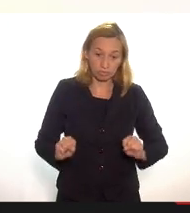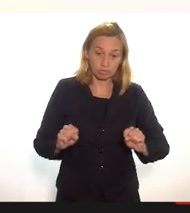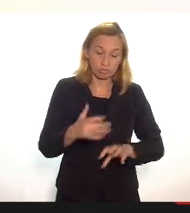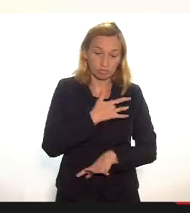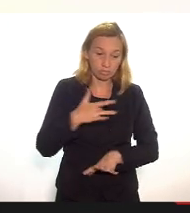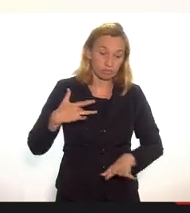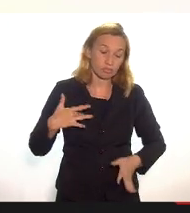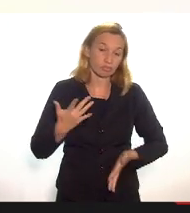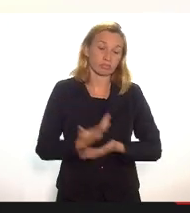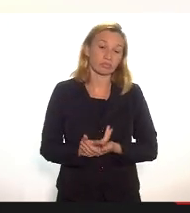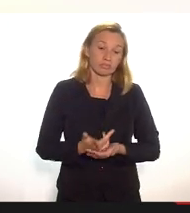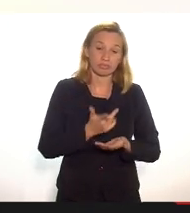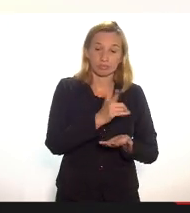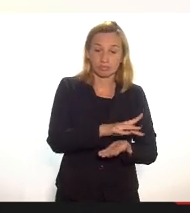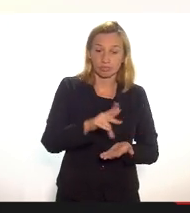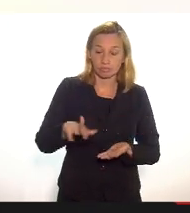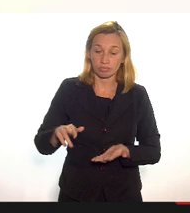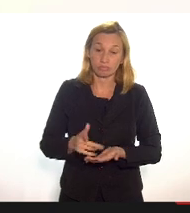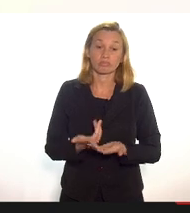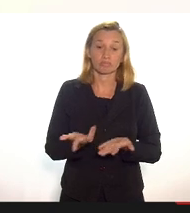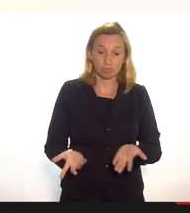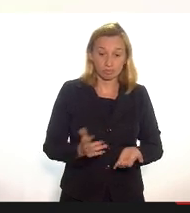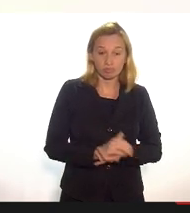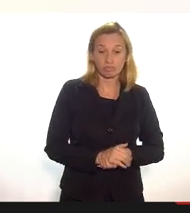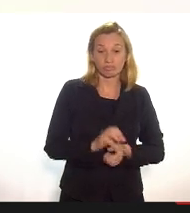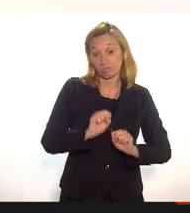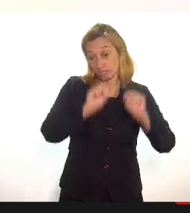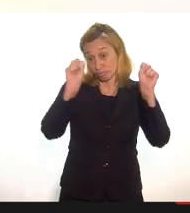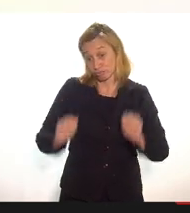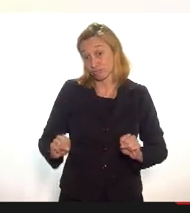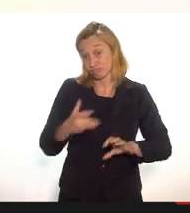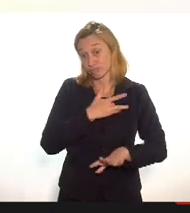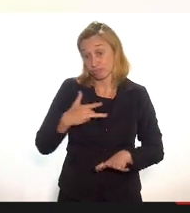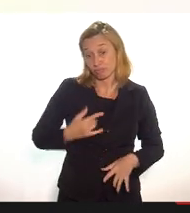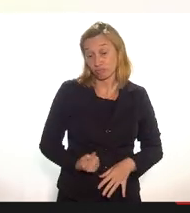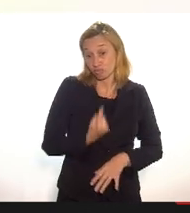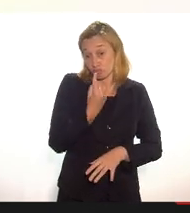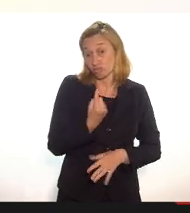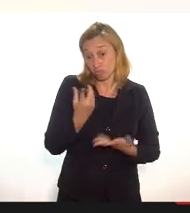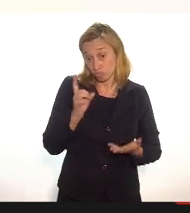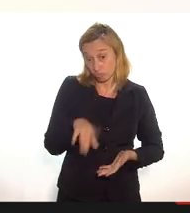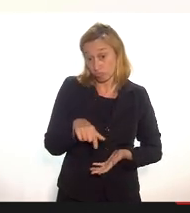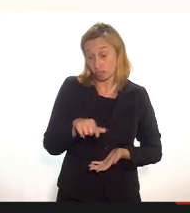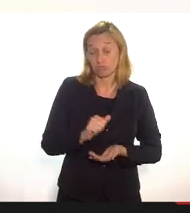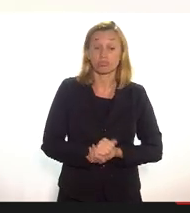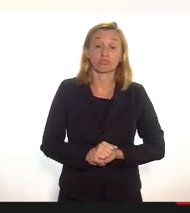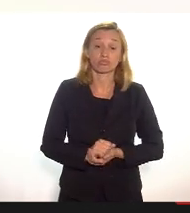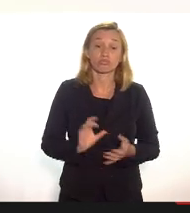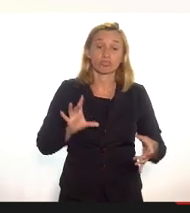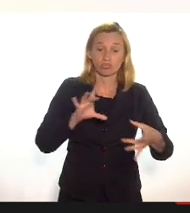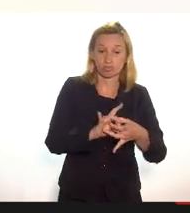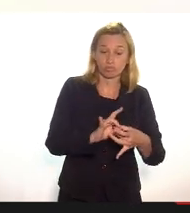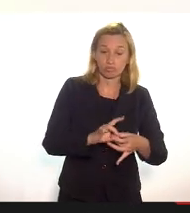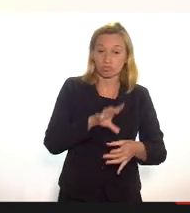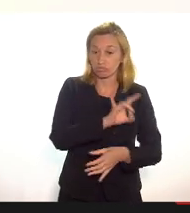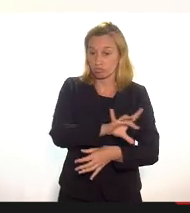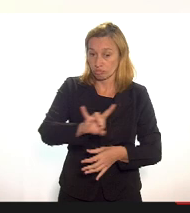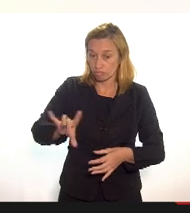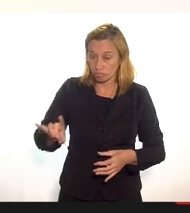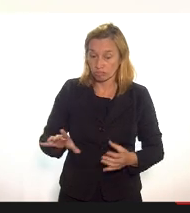de unidades de várias esferas e é um sistema de saúde único, né? Essas esferas são interligadas, cada unidade tem a